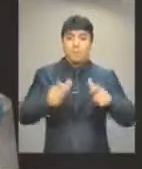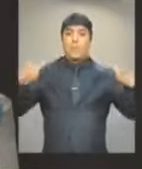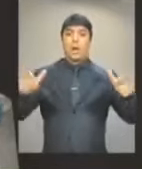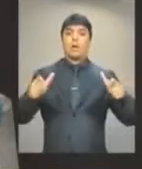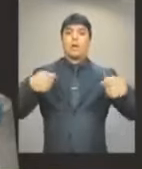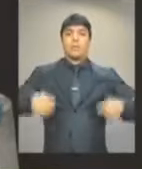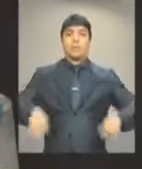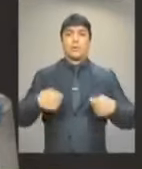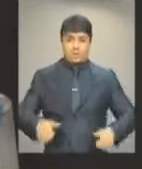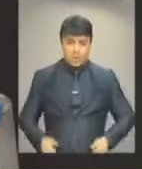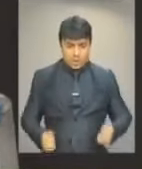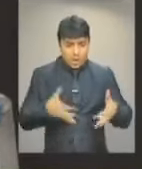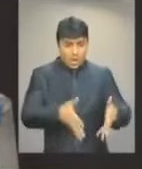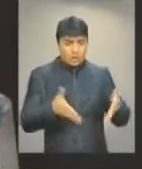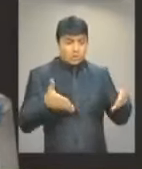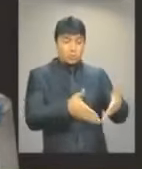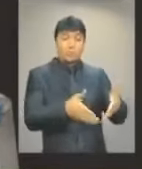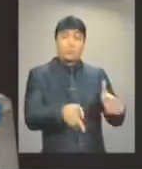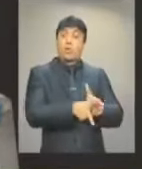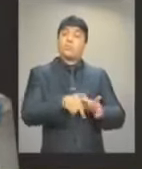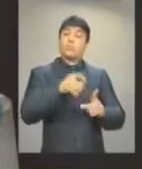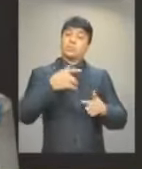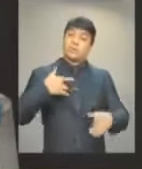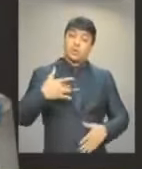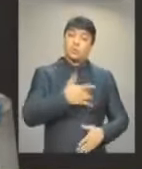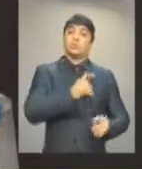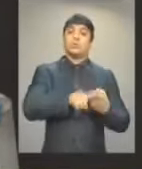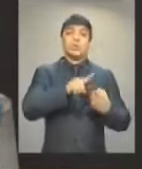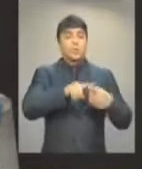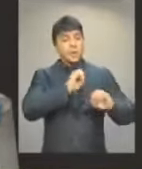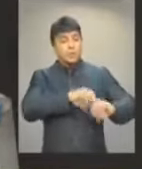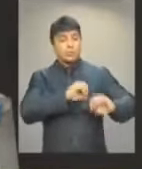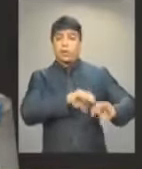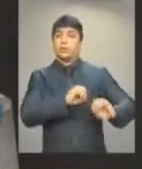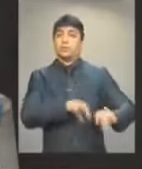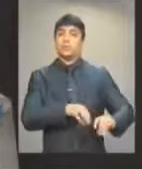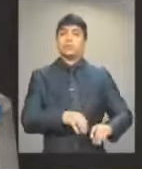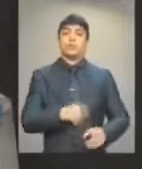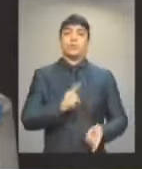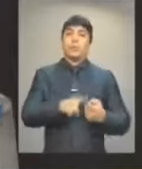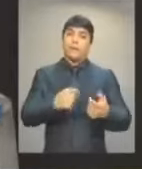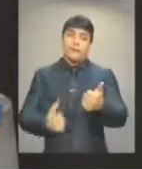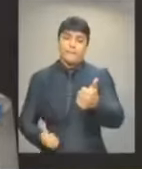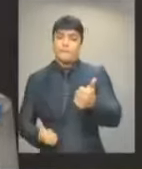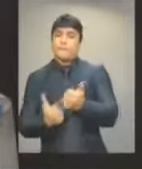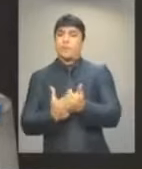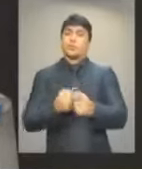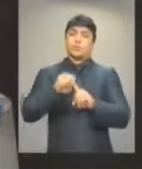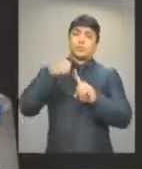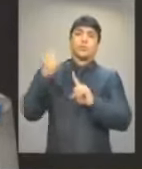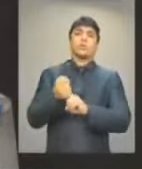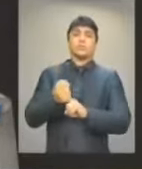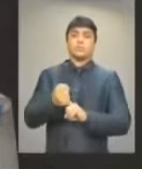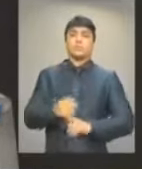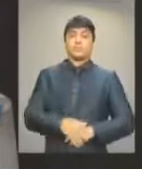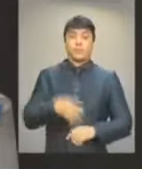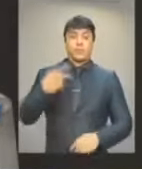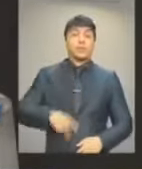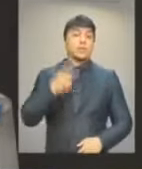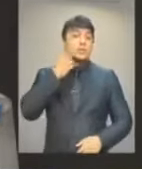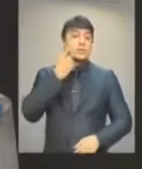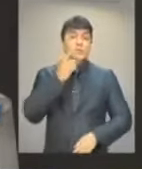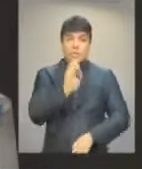investimento brasileiro em saúde e educação, ampliar o investimento brasileiro em assistência social. Aqui no